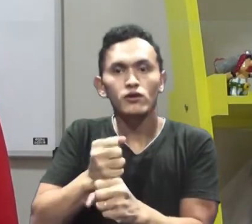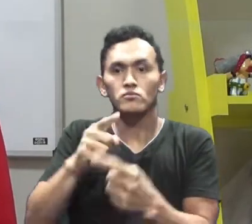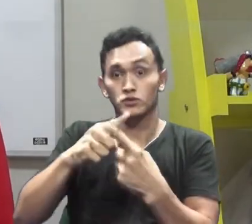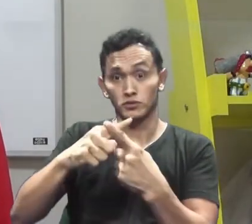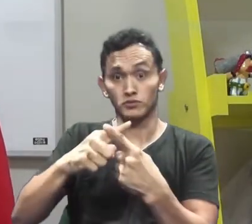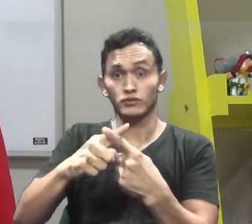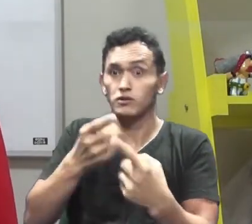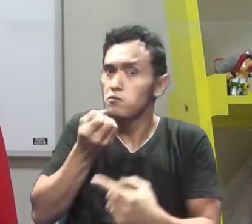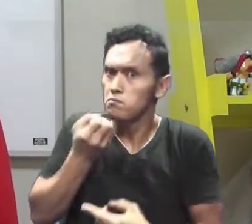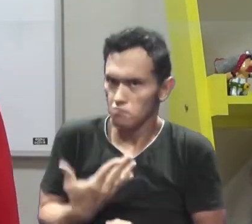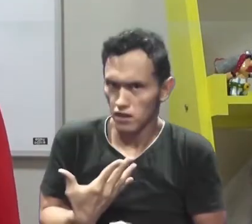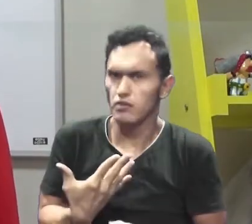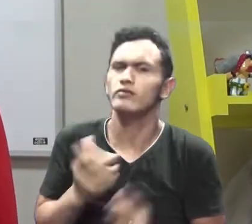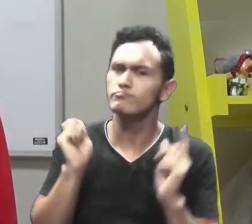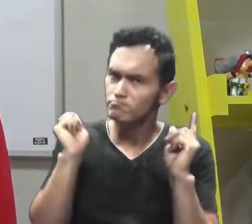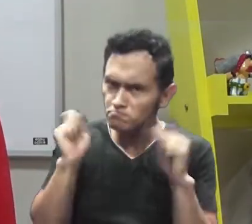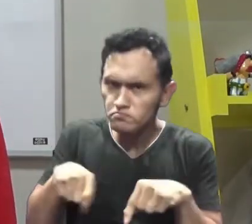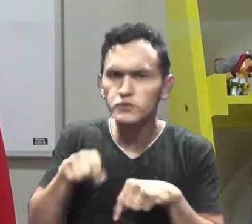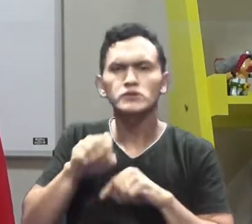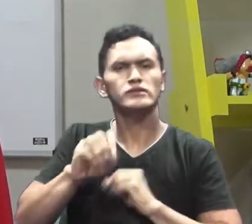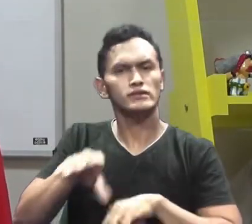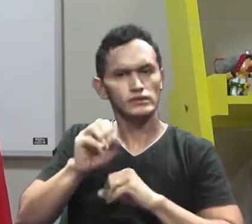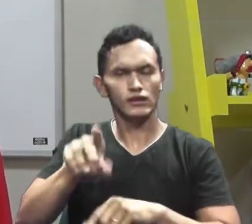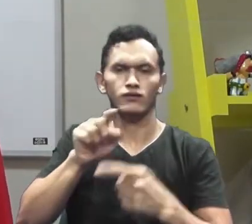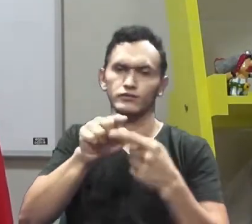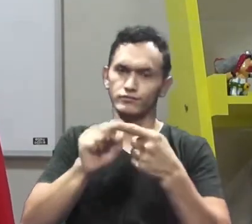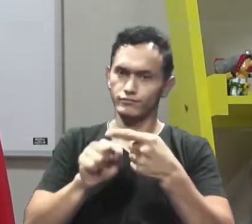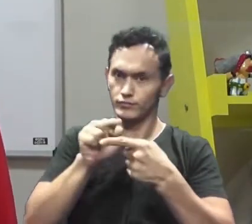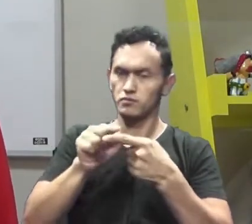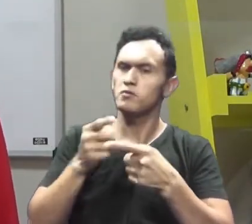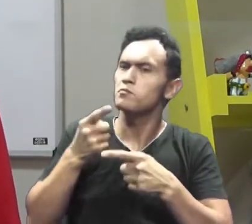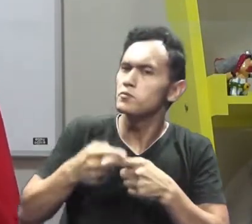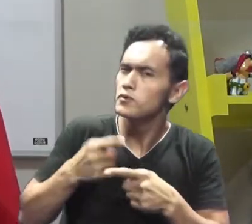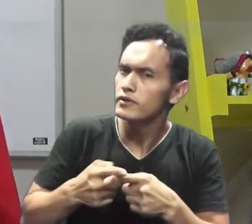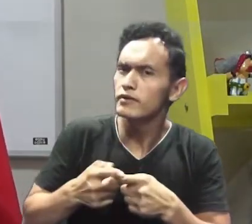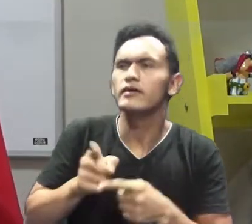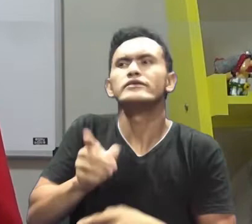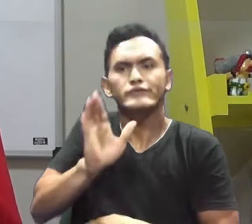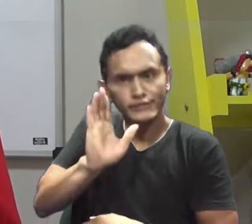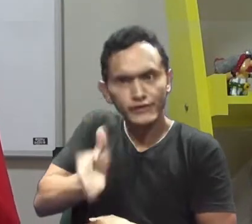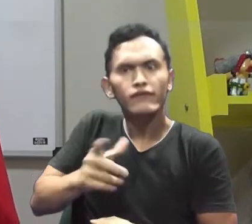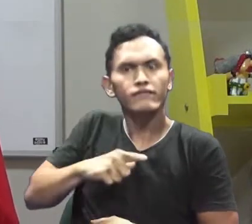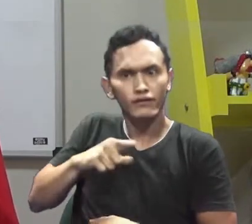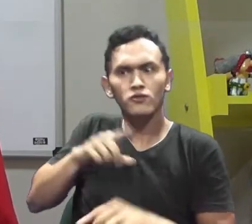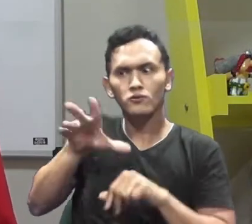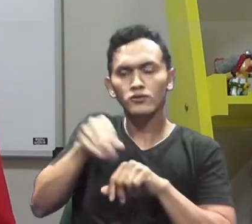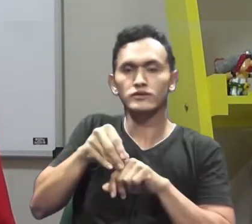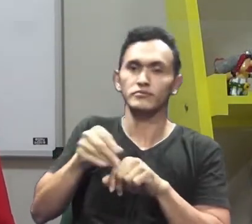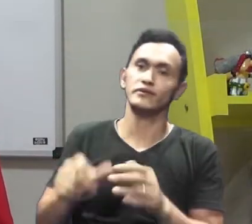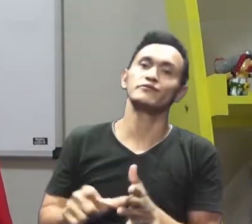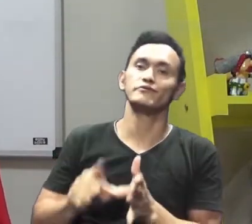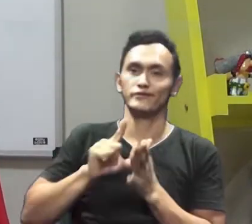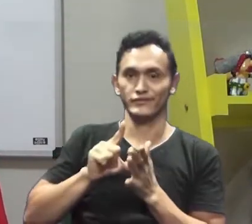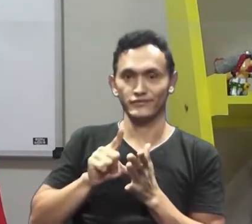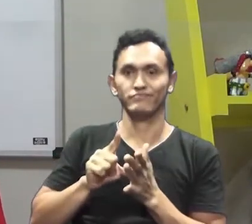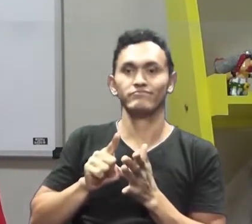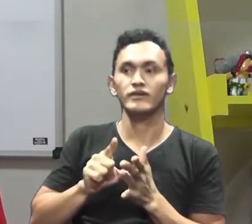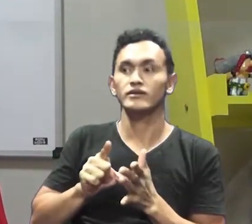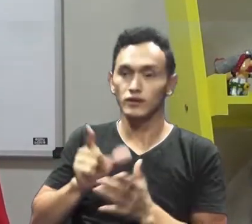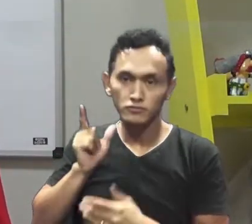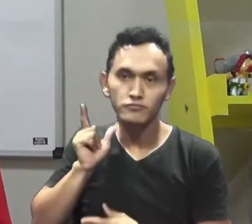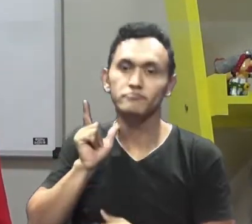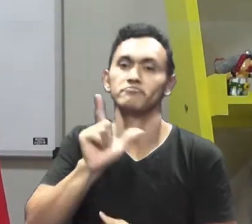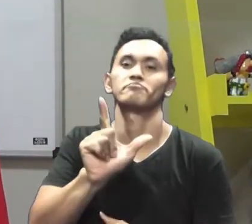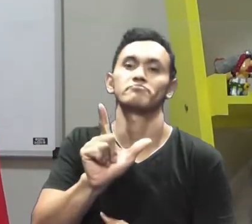e está muito bem nas 3, nós podemos ensinar a divisão. Por quê? Porque ela já tem os conhecimentos prévios, ou seja, ela